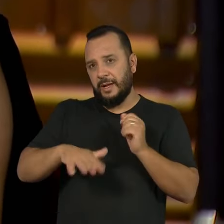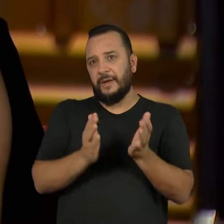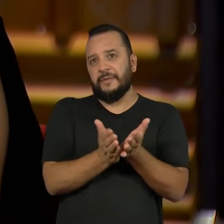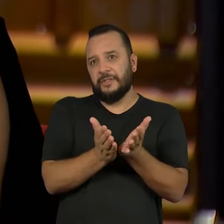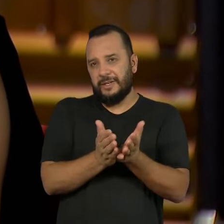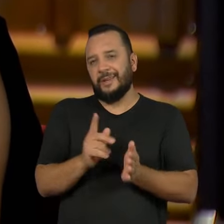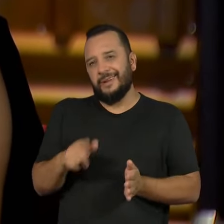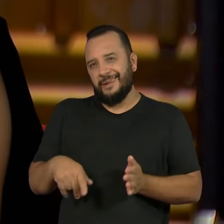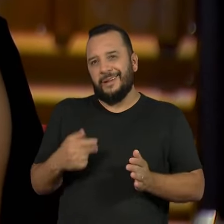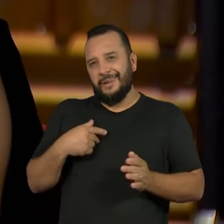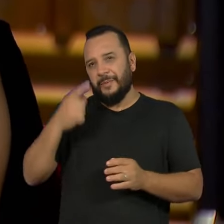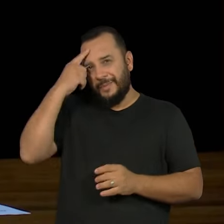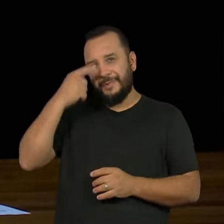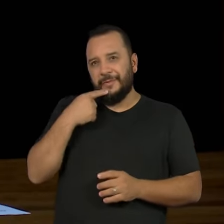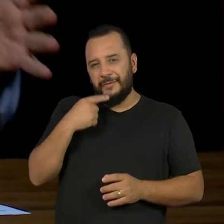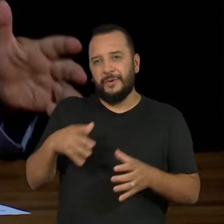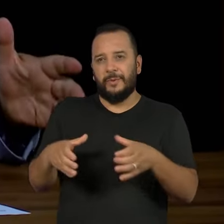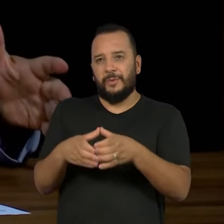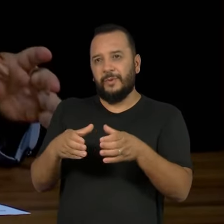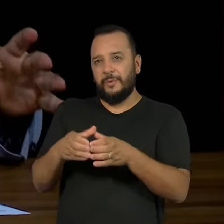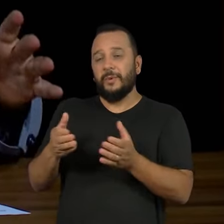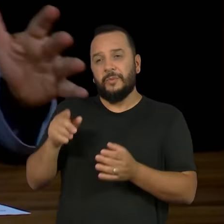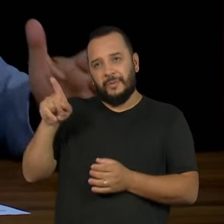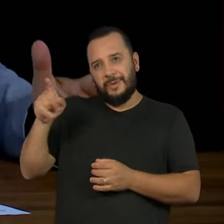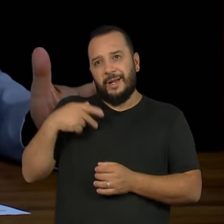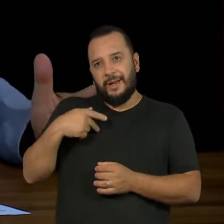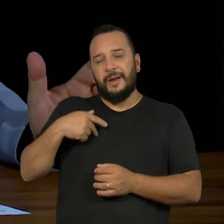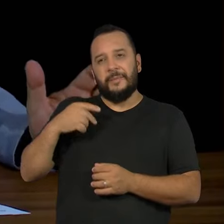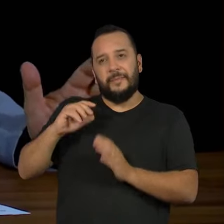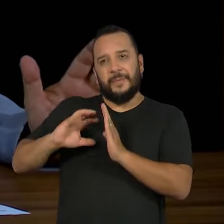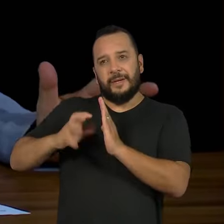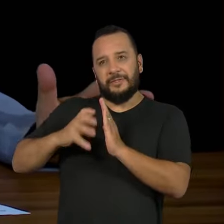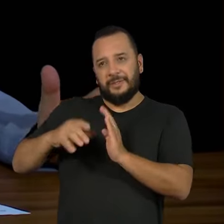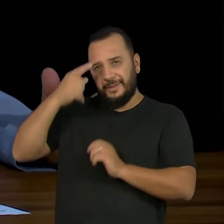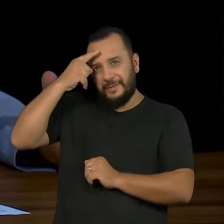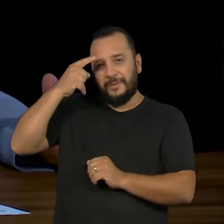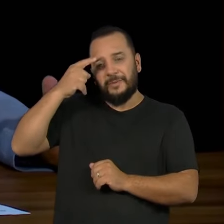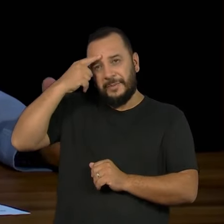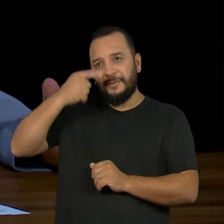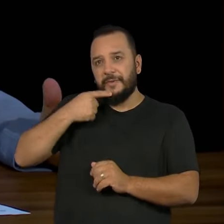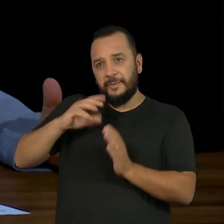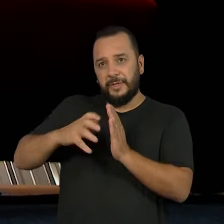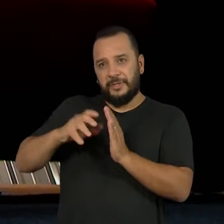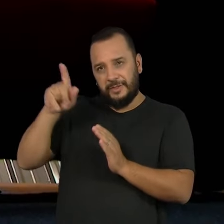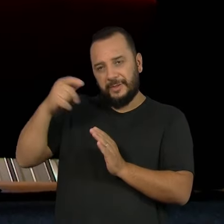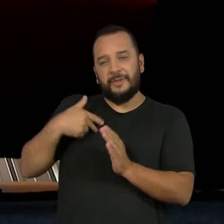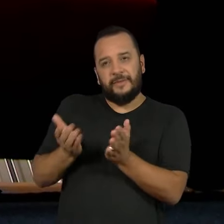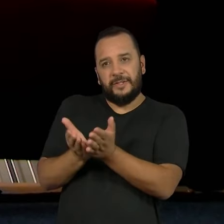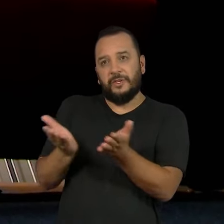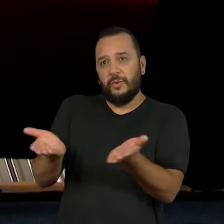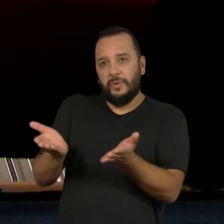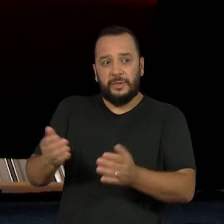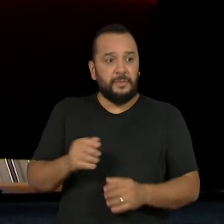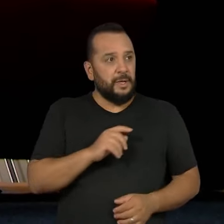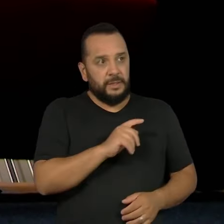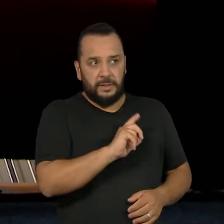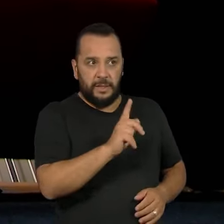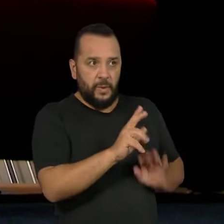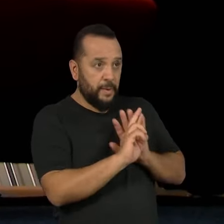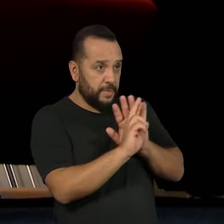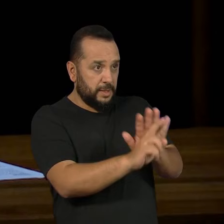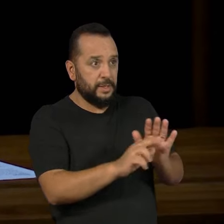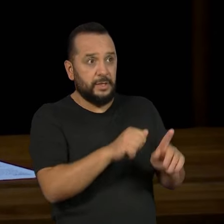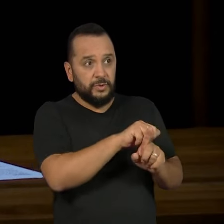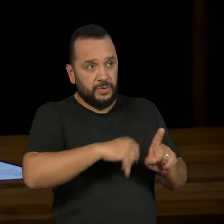perfil da bancada evangélica hoje e isso não corresponde à realidade da sociedade evangélica